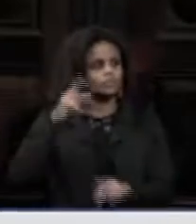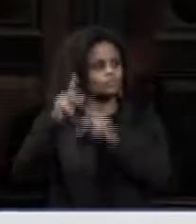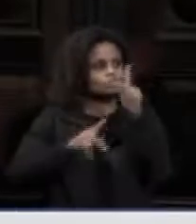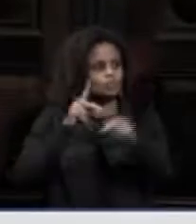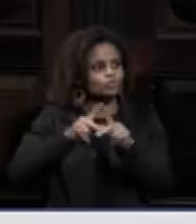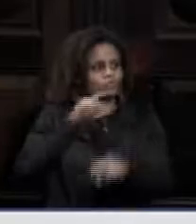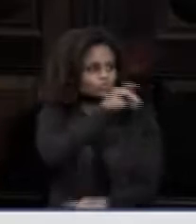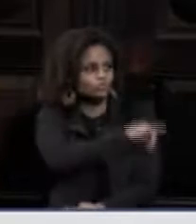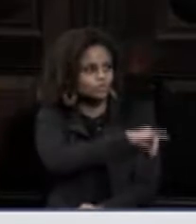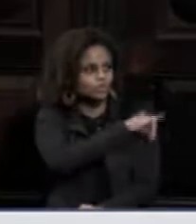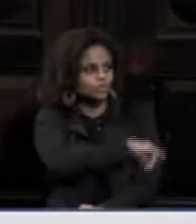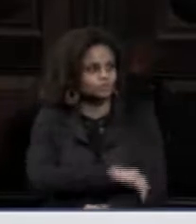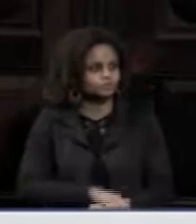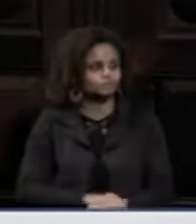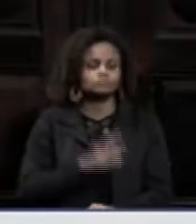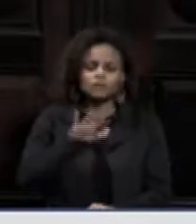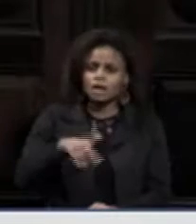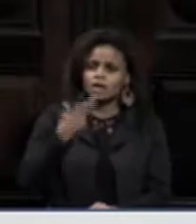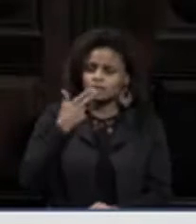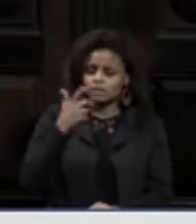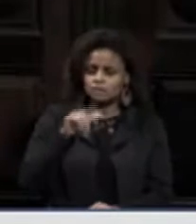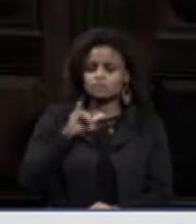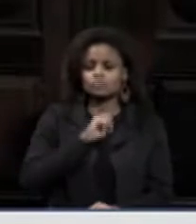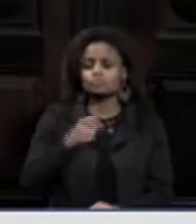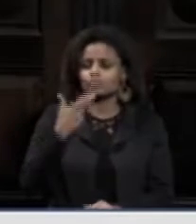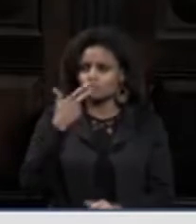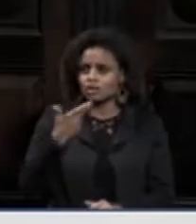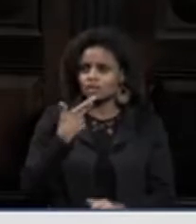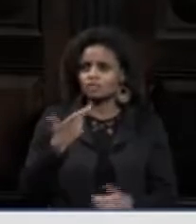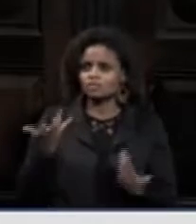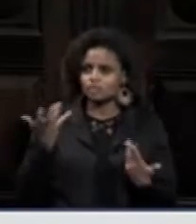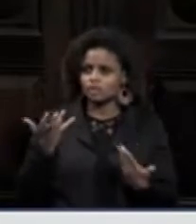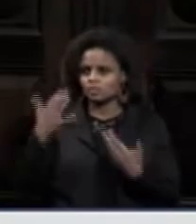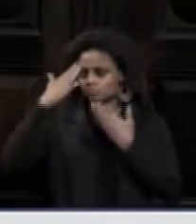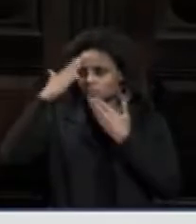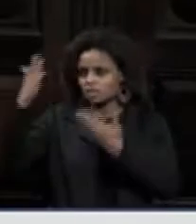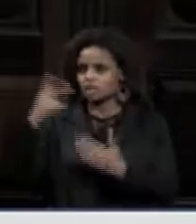povo fluminense. Eram essas considerações que eu gostaria de fazer, senhor deputado. Muito obrigado.